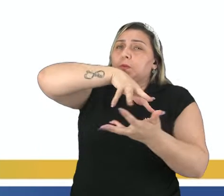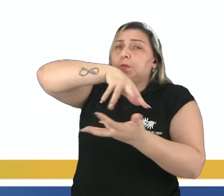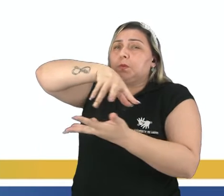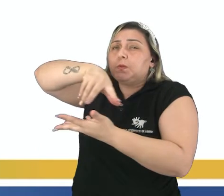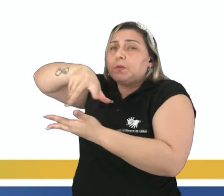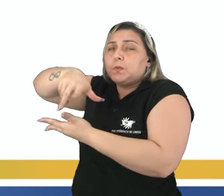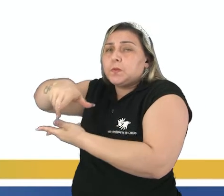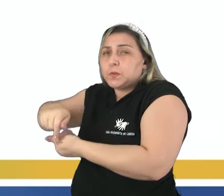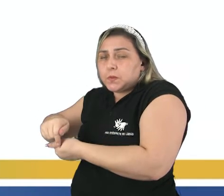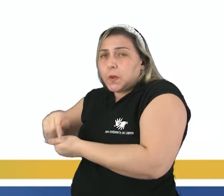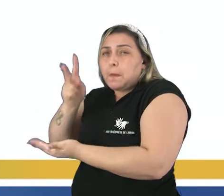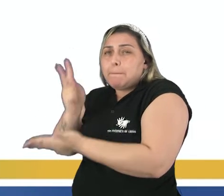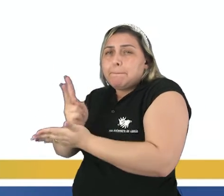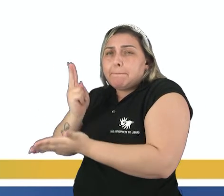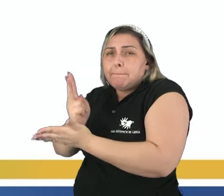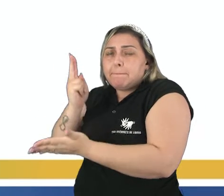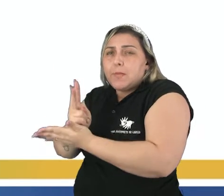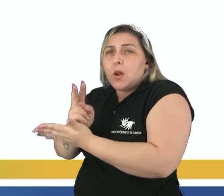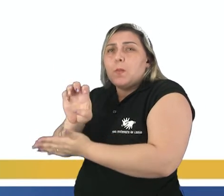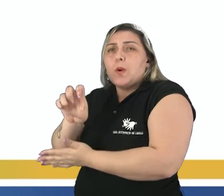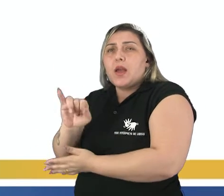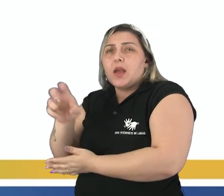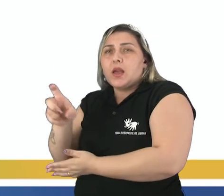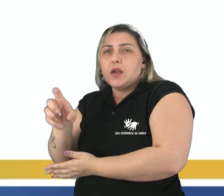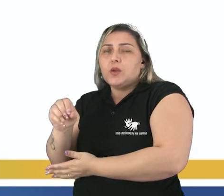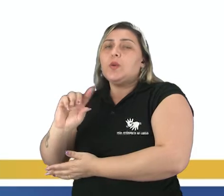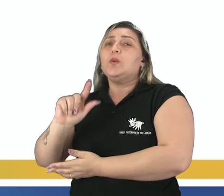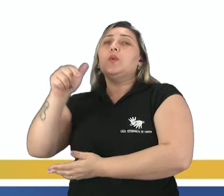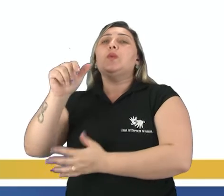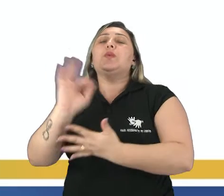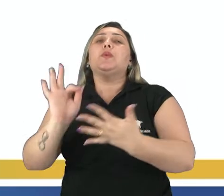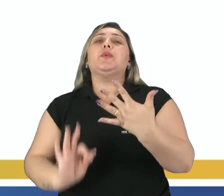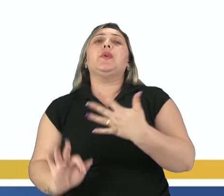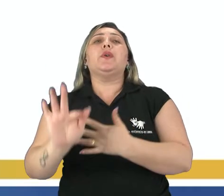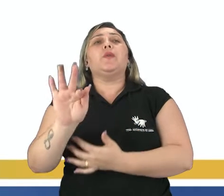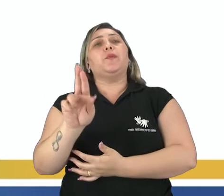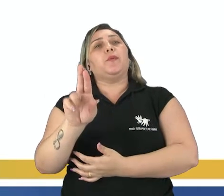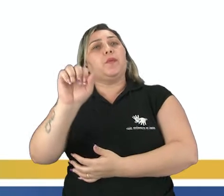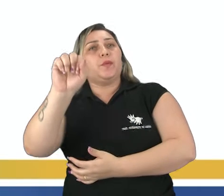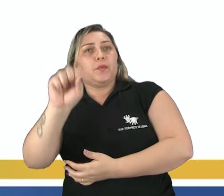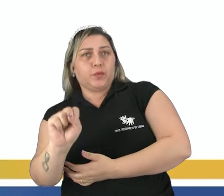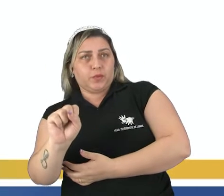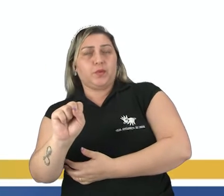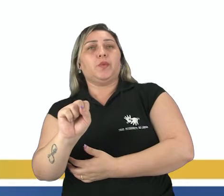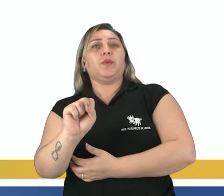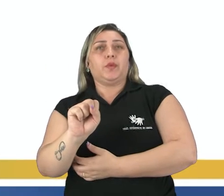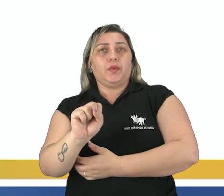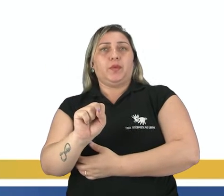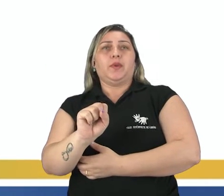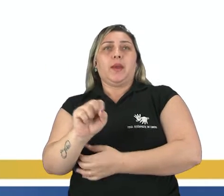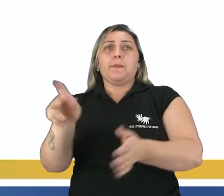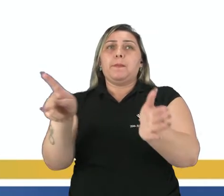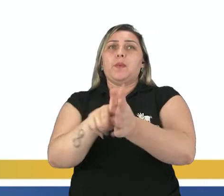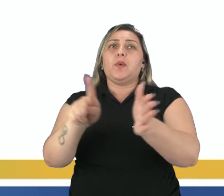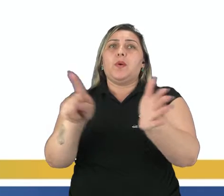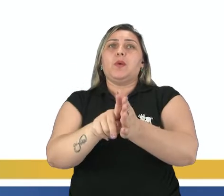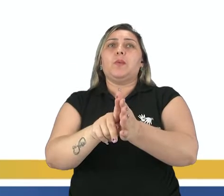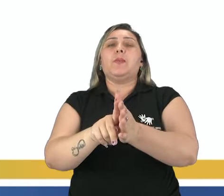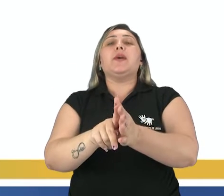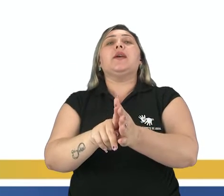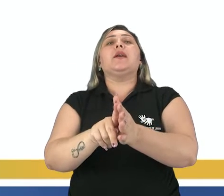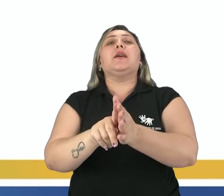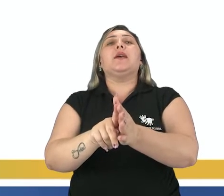em torno do seu eixo, tá bom? Um outro elemento é o fuso esférico. Ele corresponde à parte da